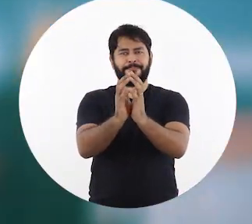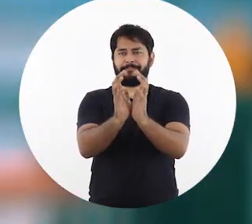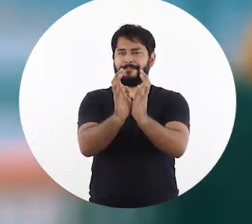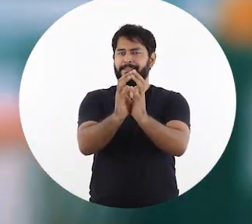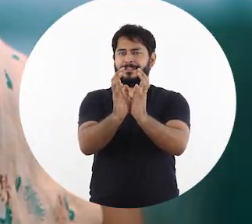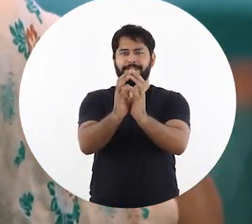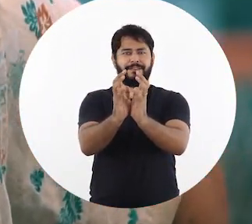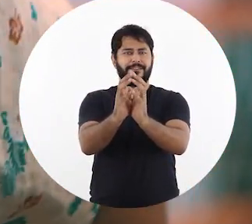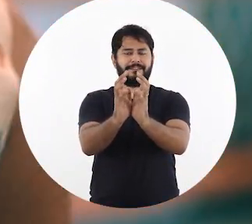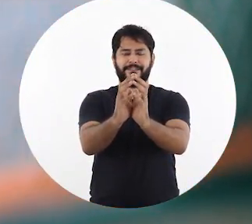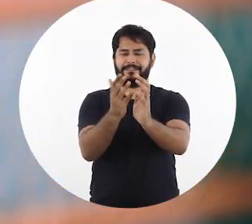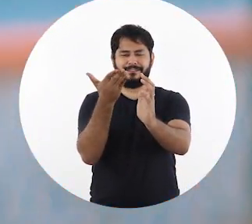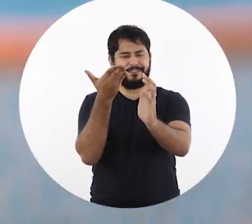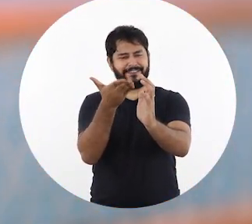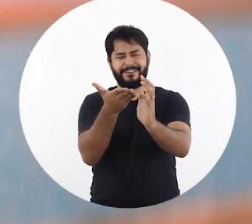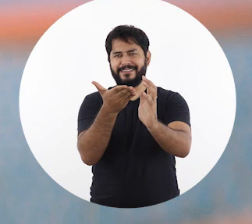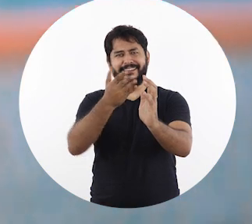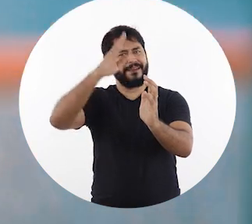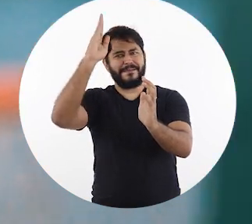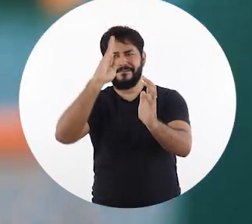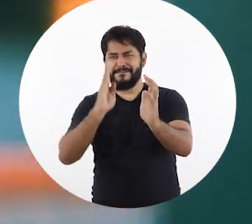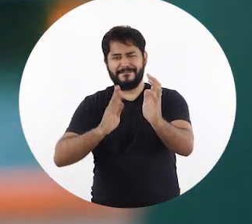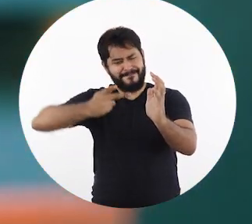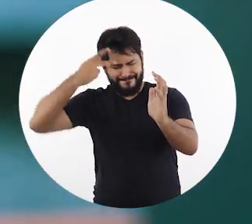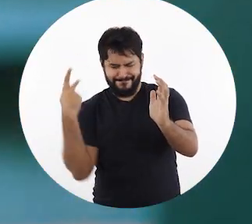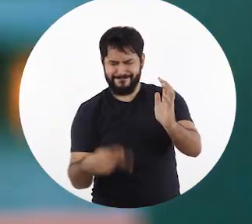Recife brasileiro, como a casa de meu avô.